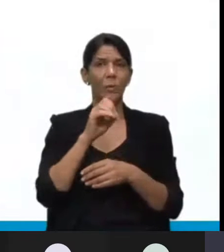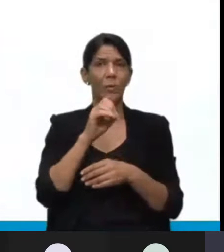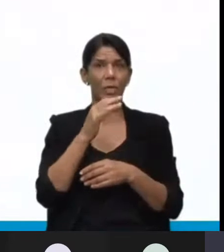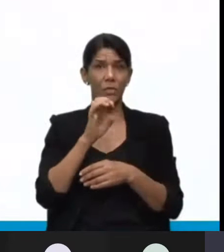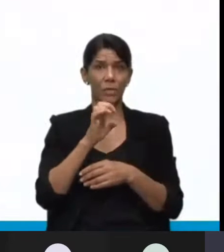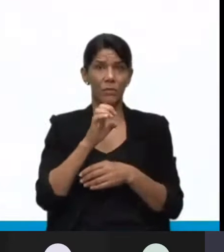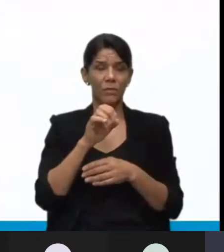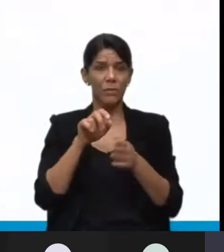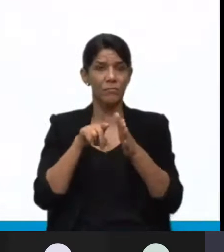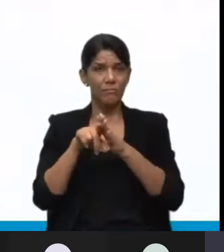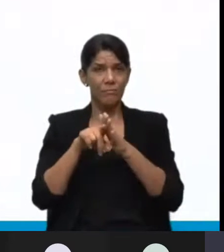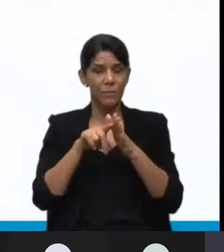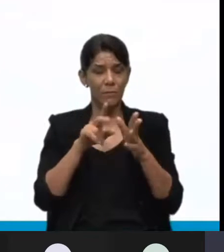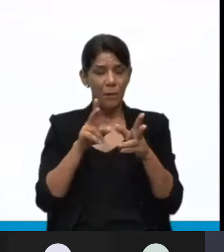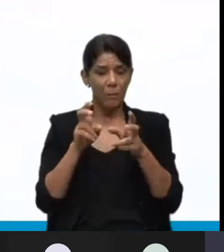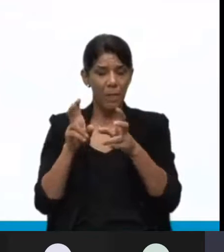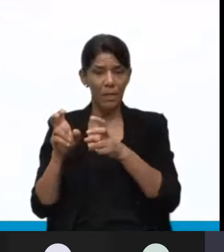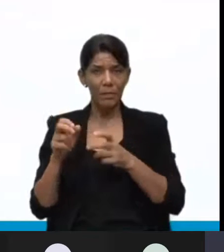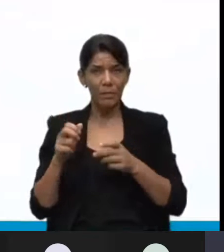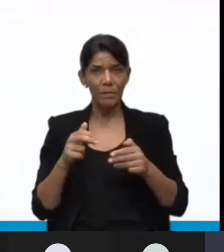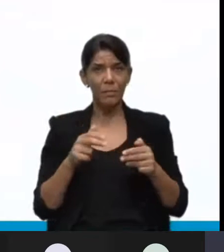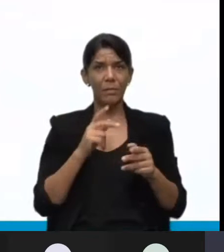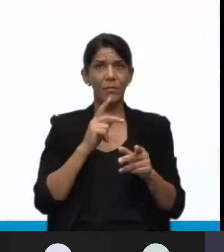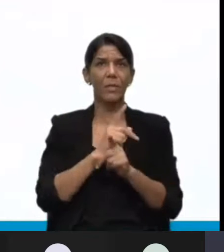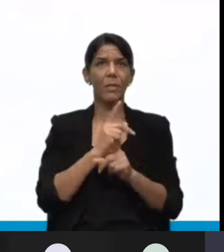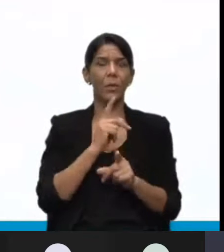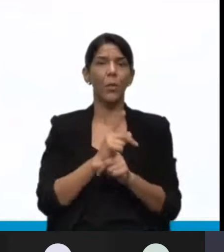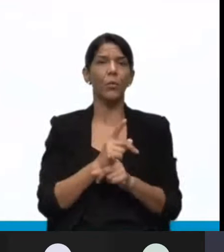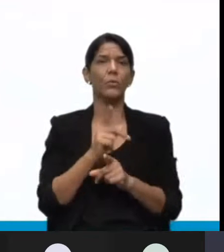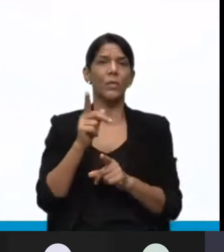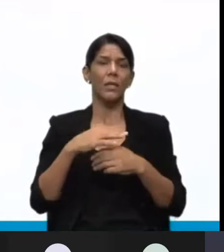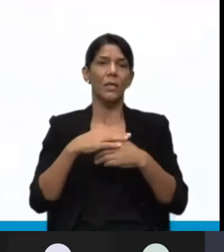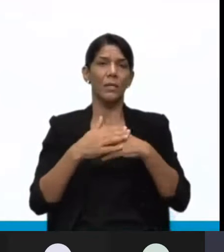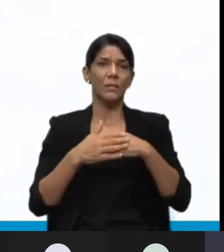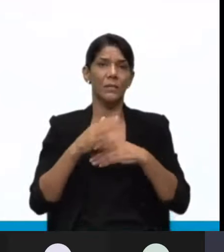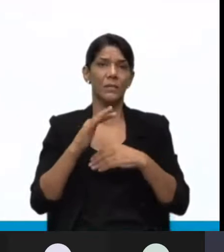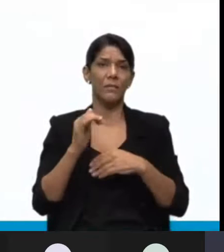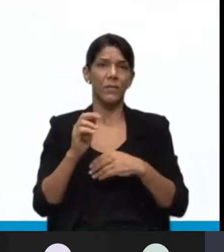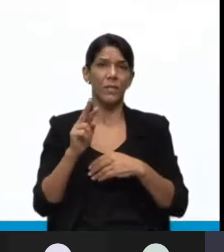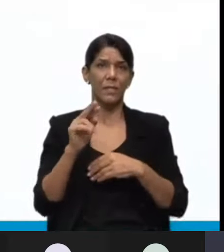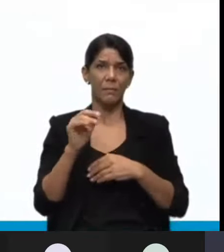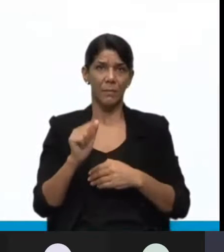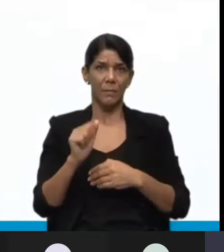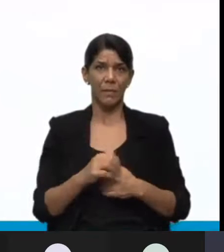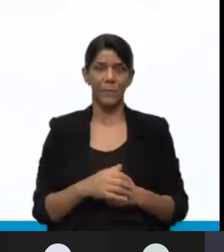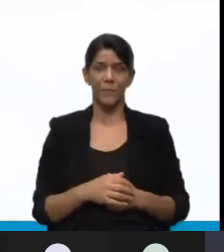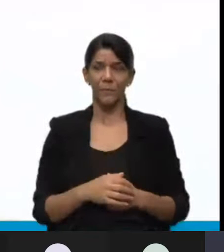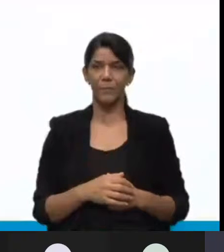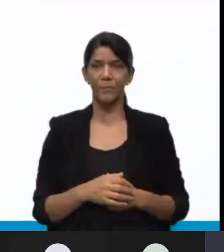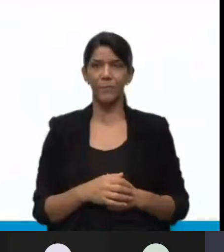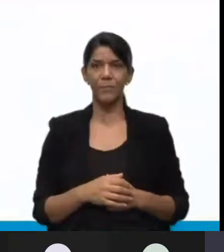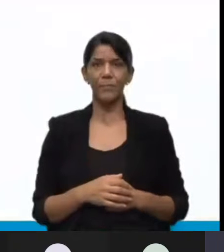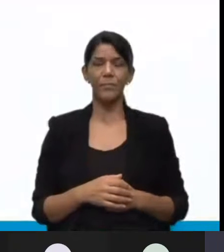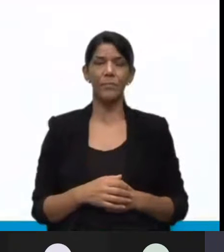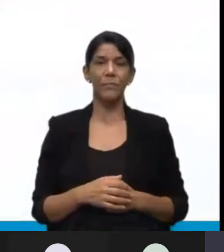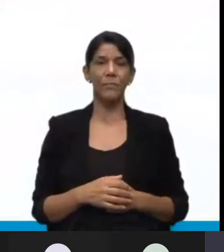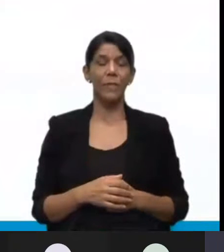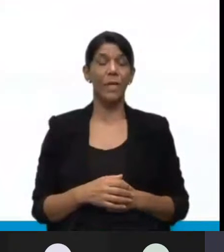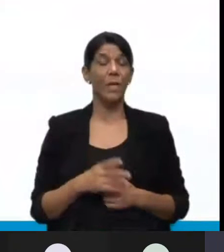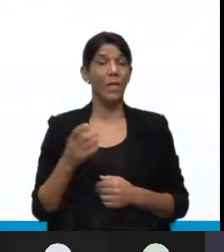Então, correndo a lâmina, você vai observar, né, a presença aí dessas fibras, ok? Então, essas são